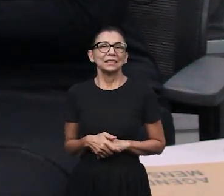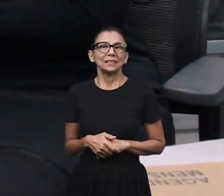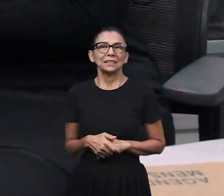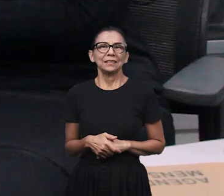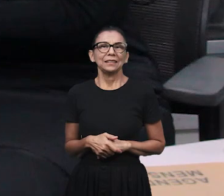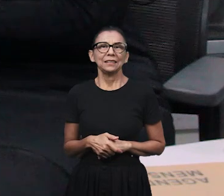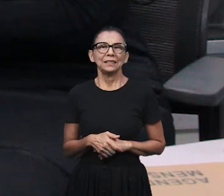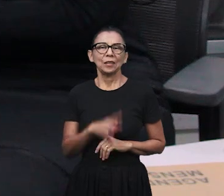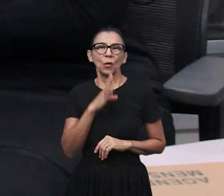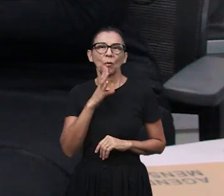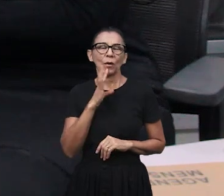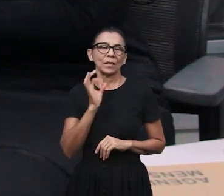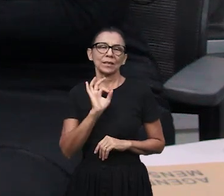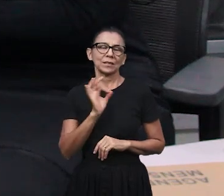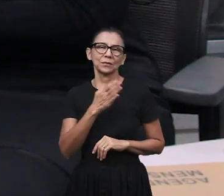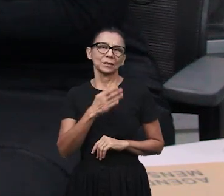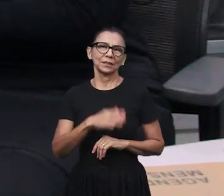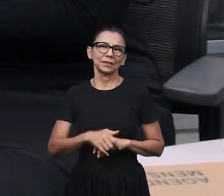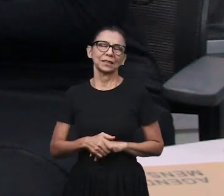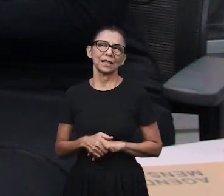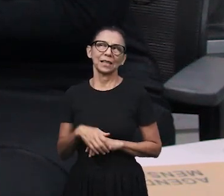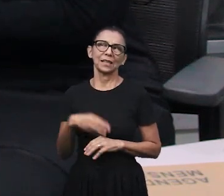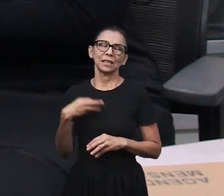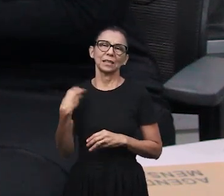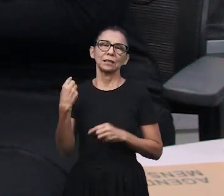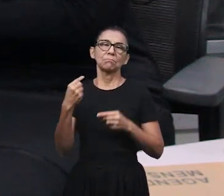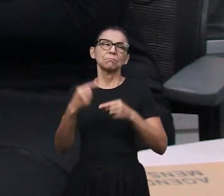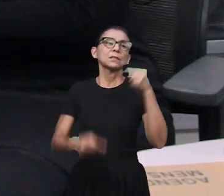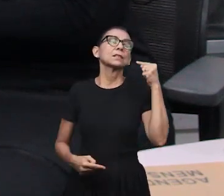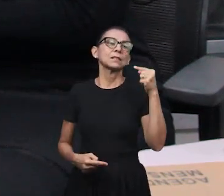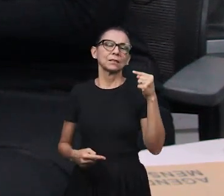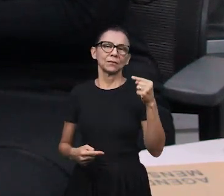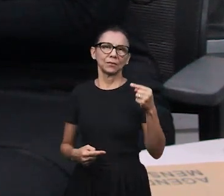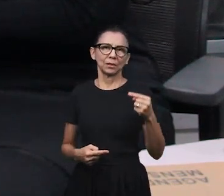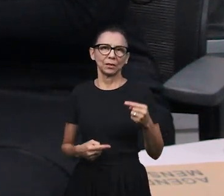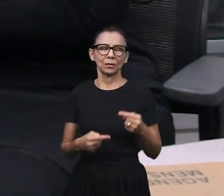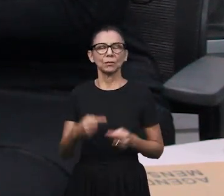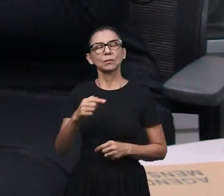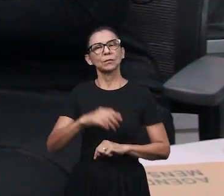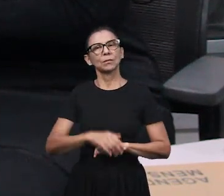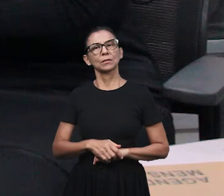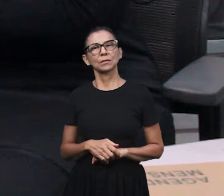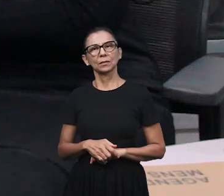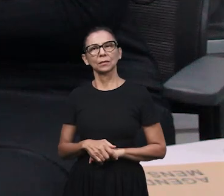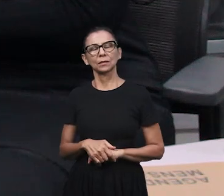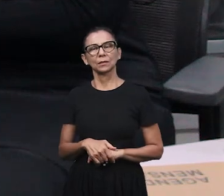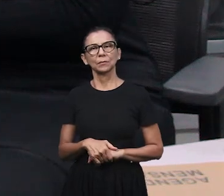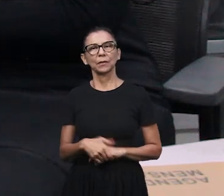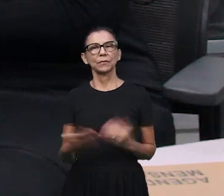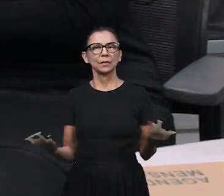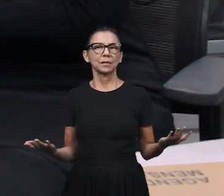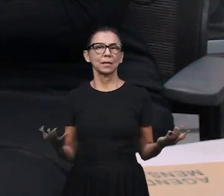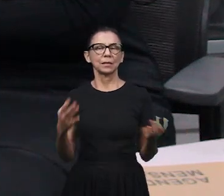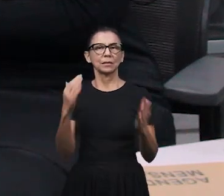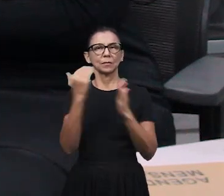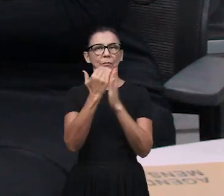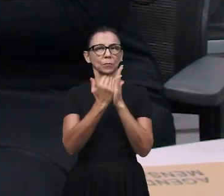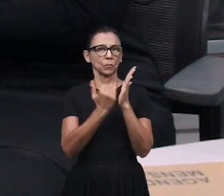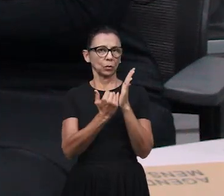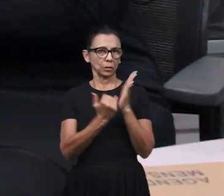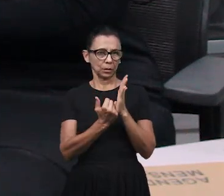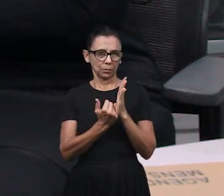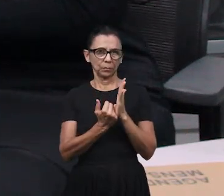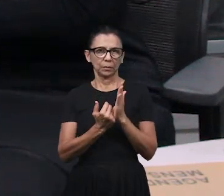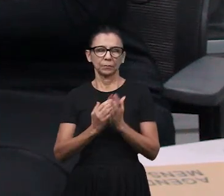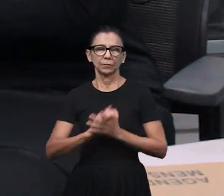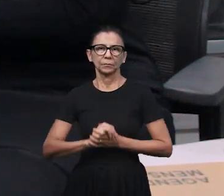e não tem ideia de como é. Você já disse todo o trabalho de preparo. E desafios, Andréia, para fazer, para produzir esse tipo de programa,